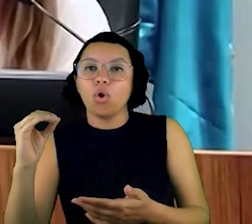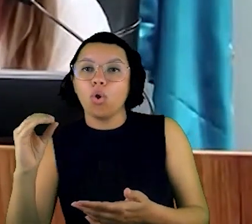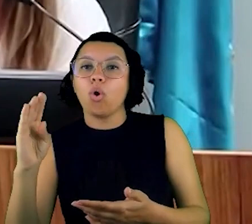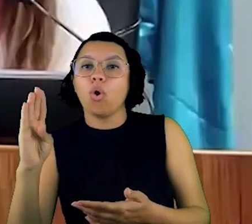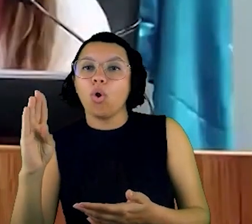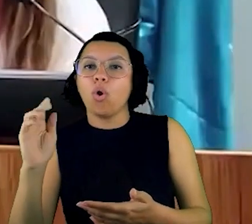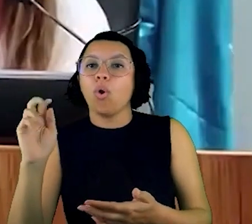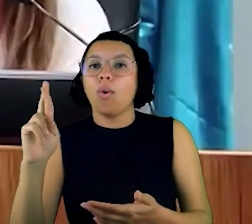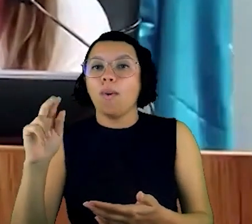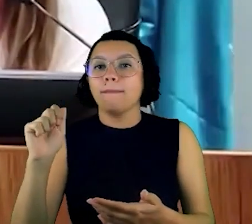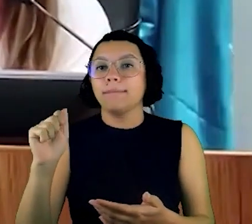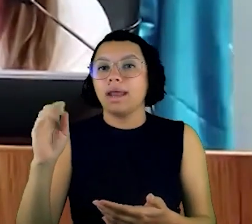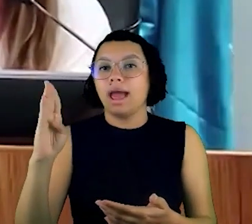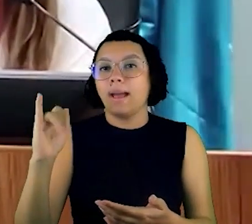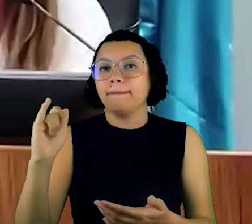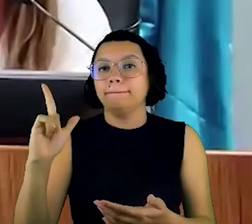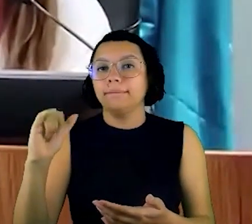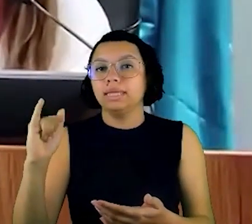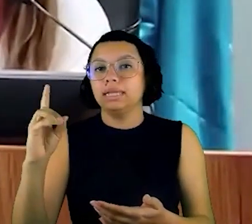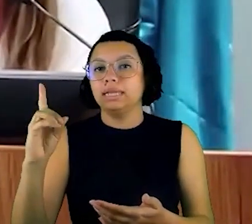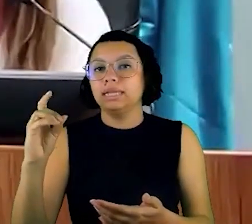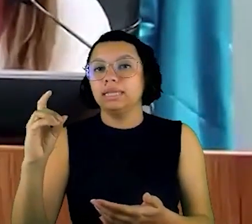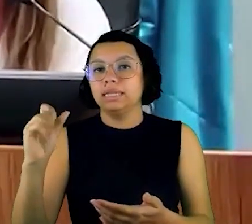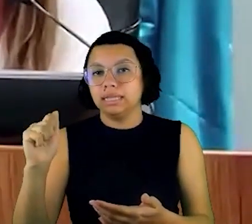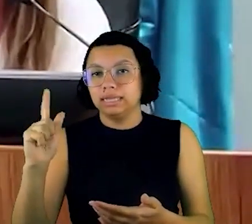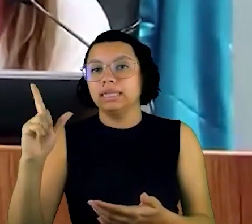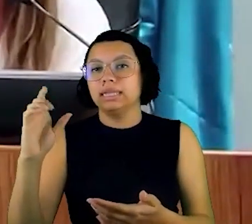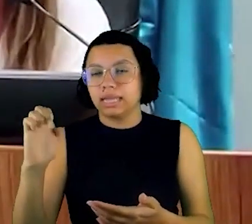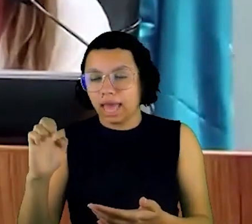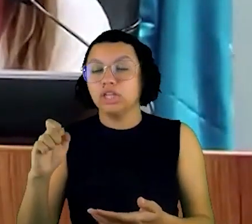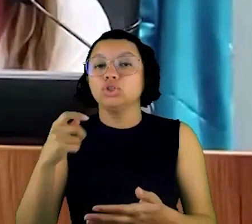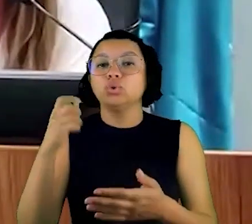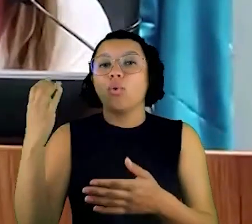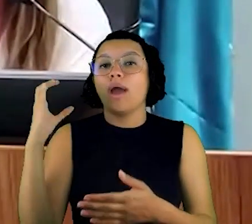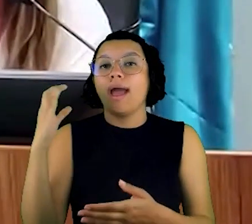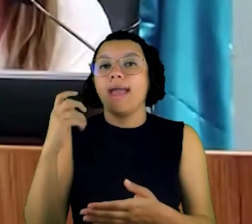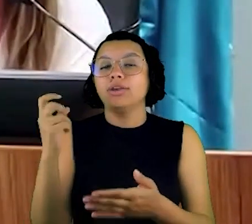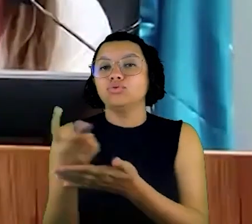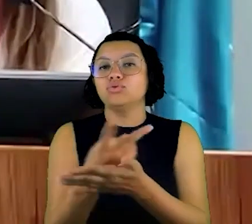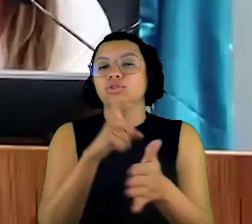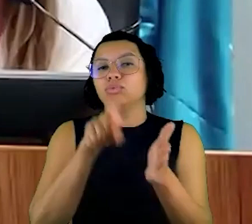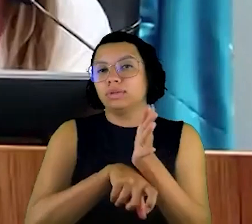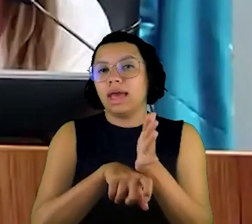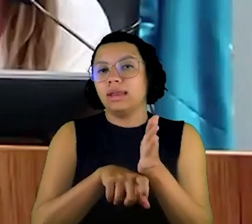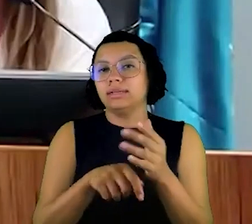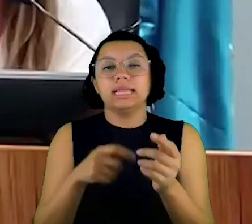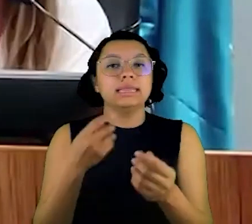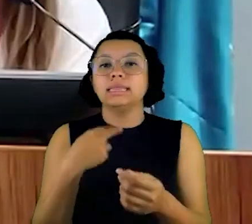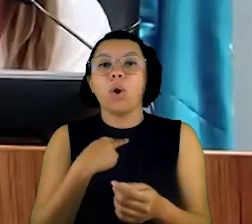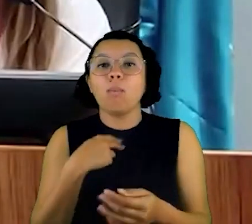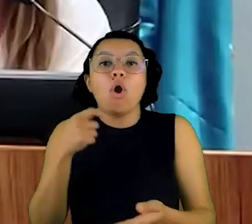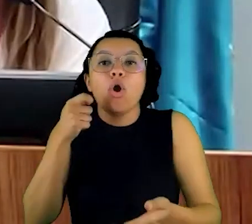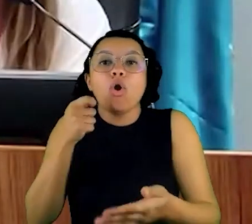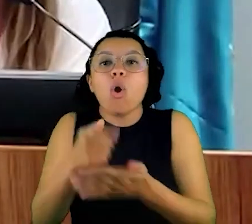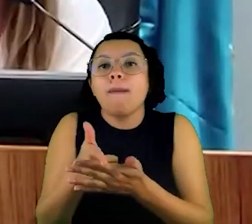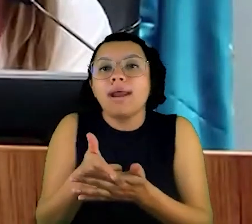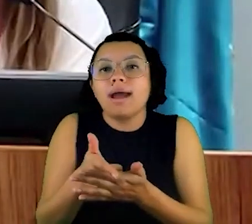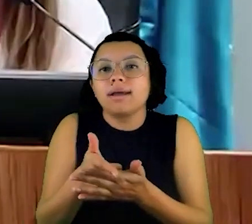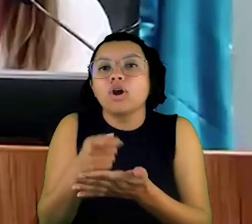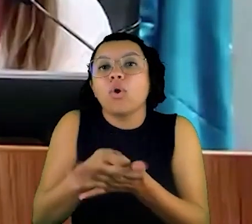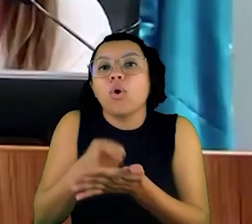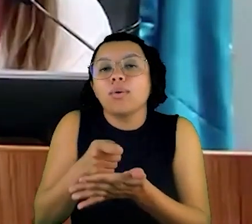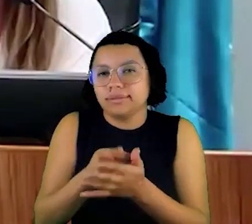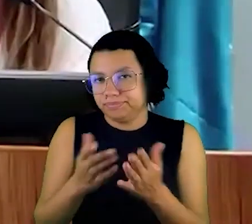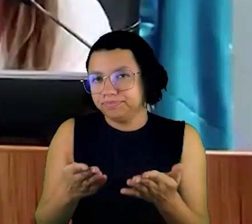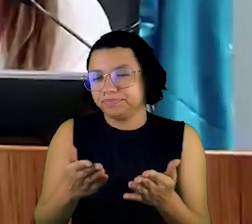incobrabilidade do crédito tributário. E é nesse ponto, meus caros, que eu me apoio para sustentar a ideia de